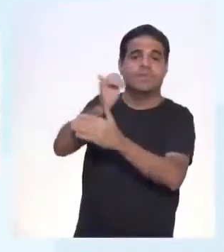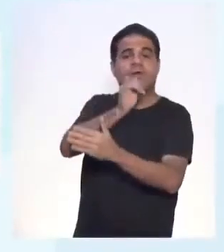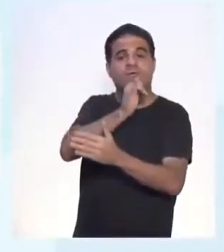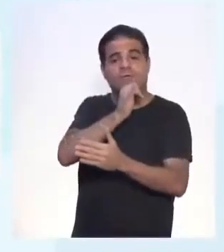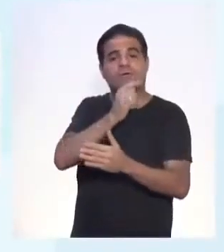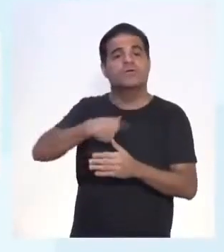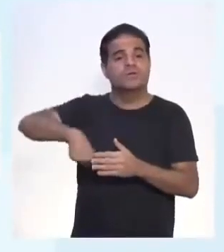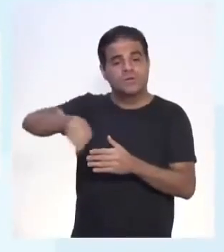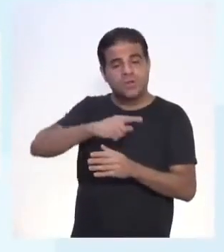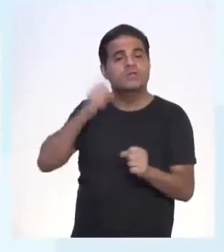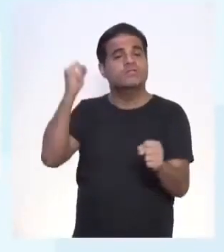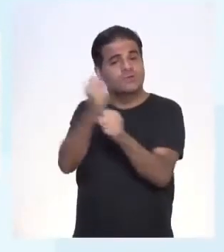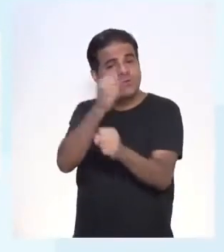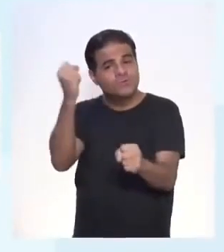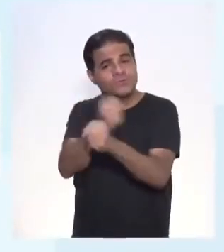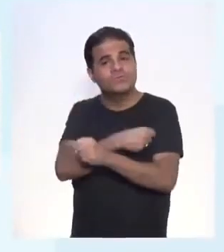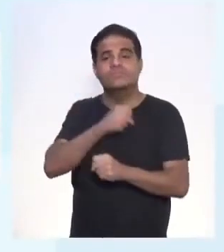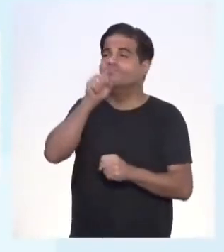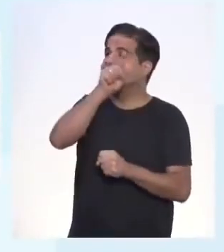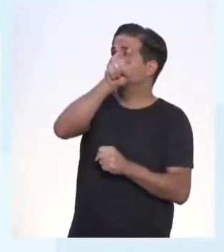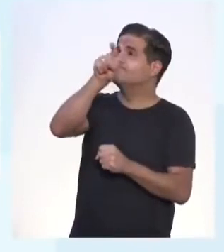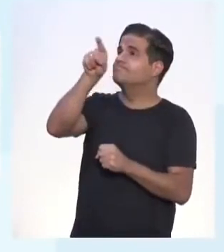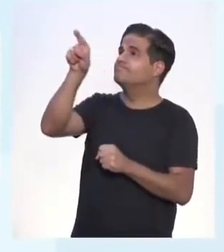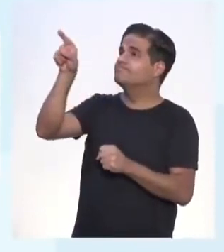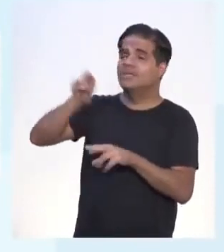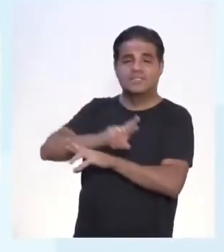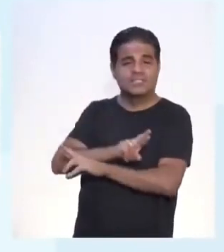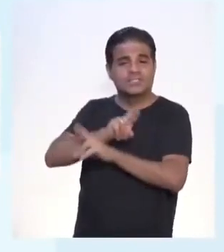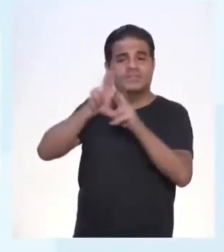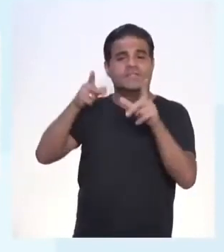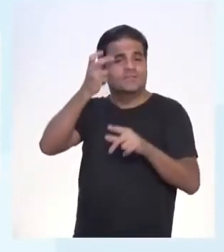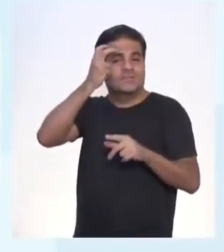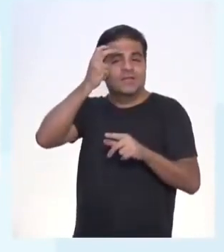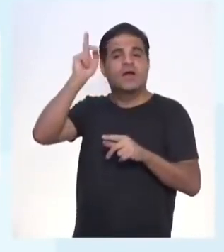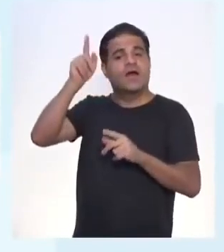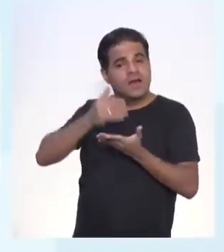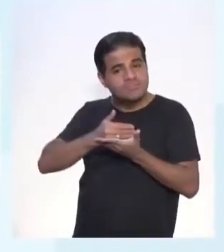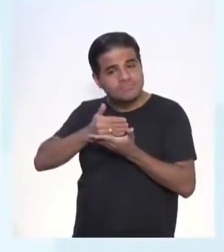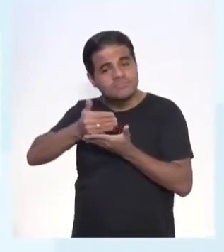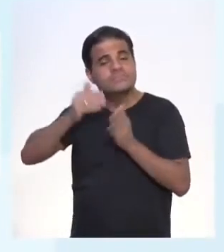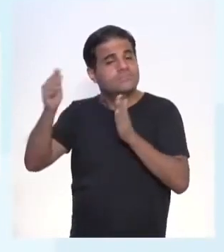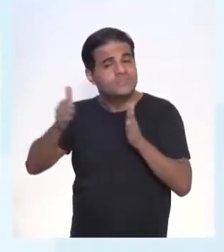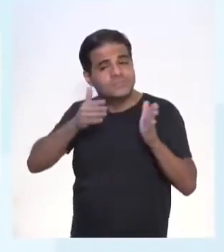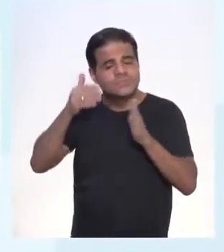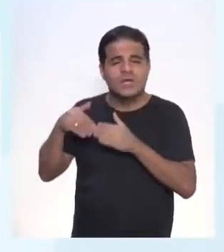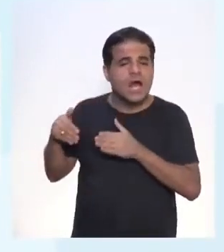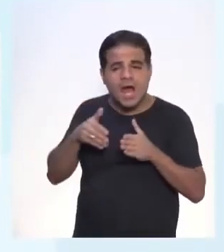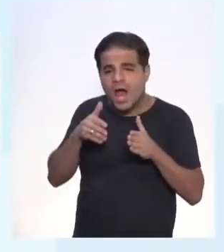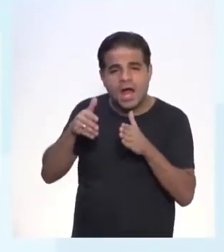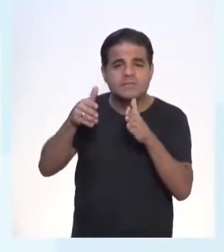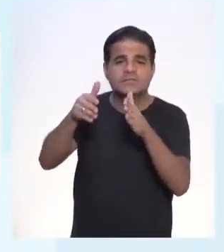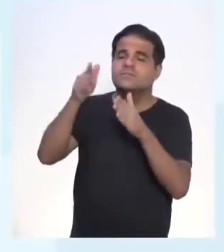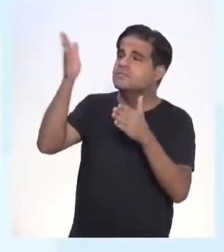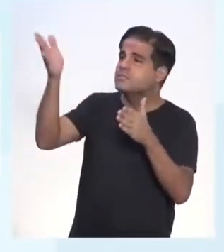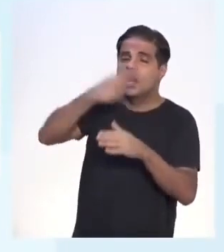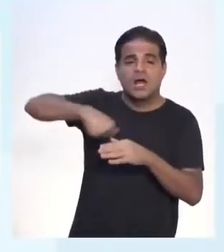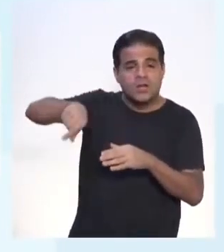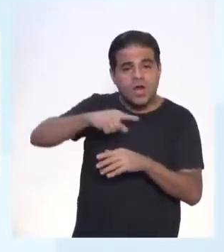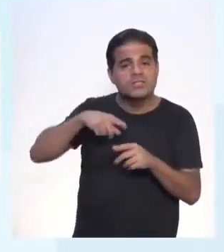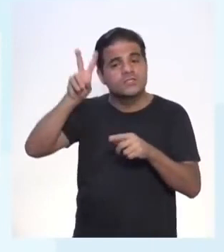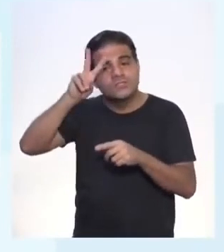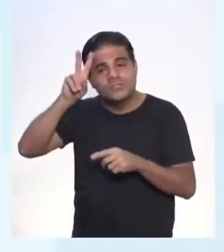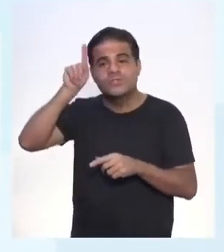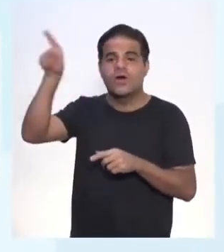as nossas construções, né? E toda a diferença cultural, ela é produzida por essas diferentes trajetórias, né? Sobre a nossa